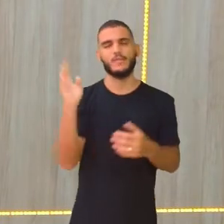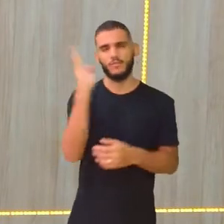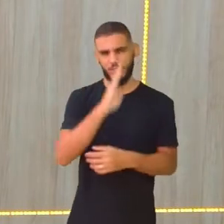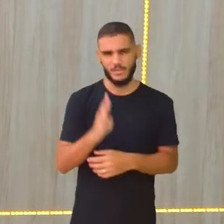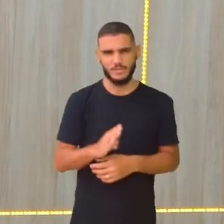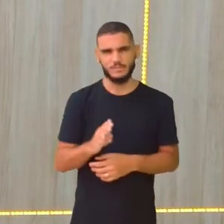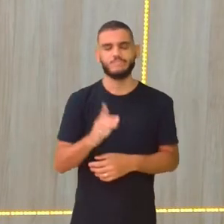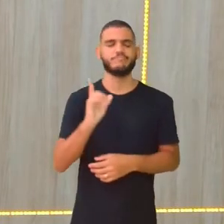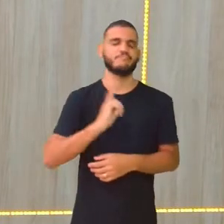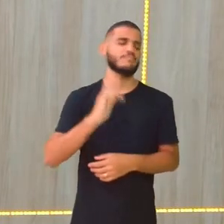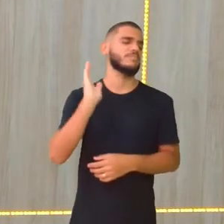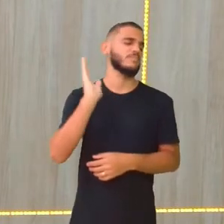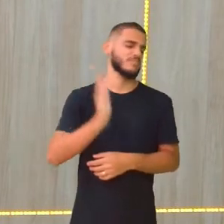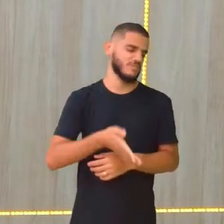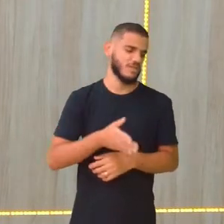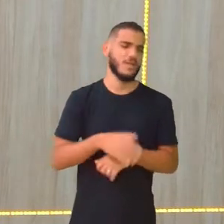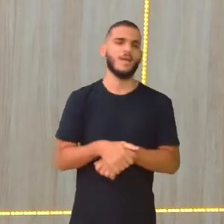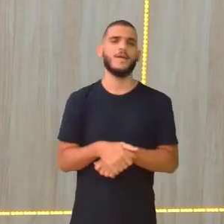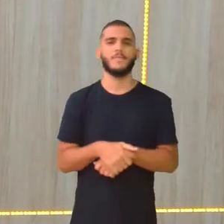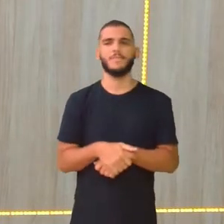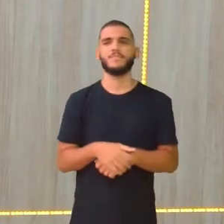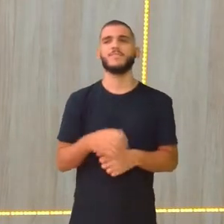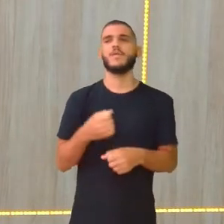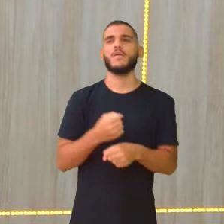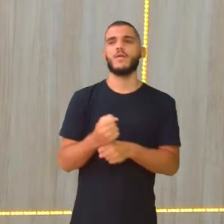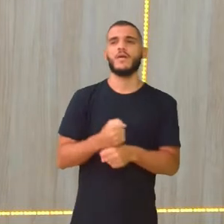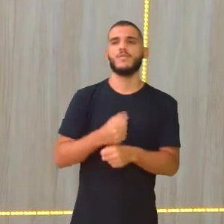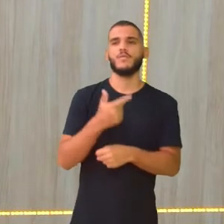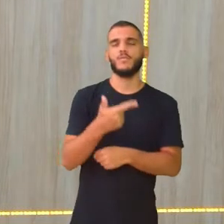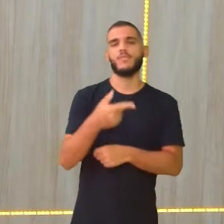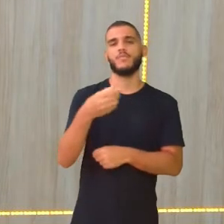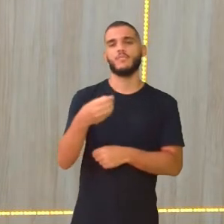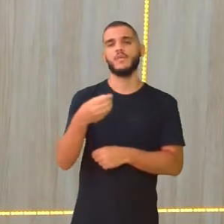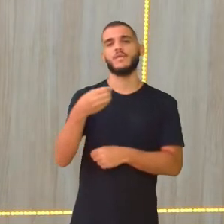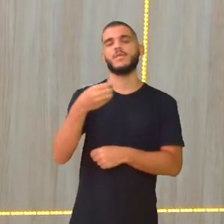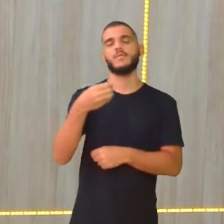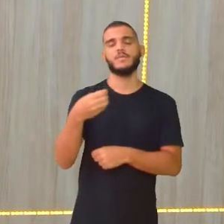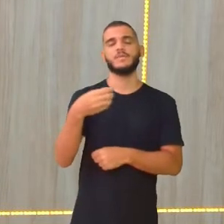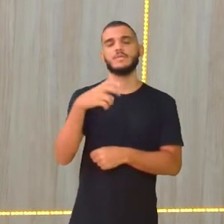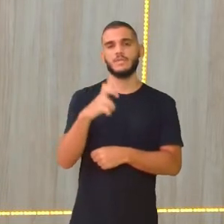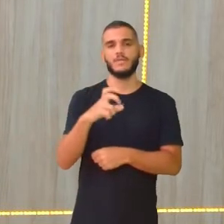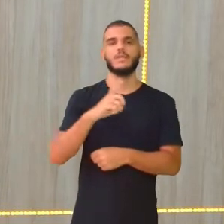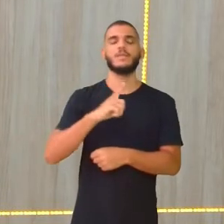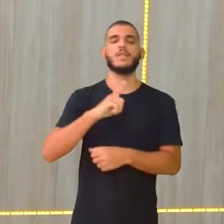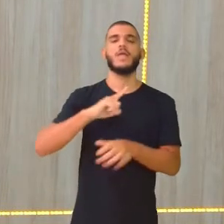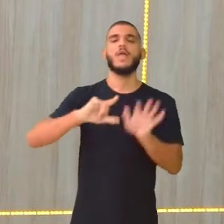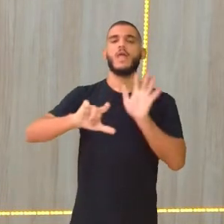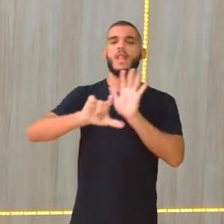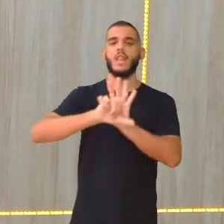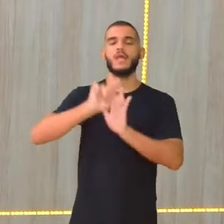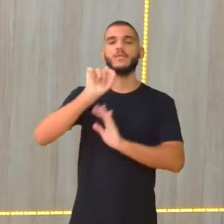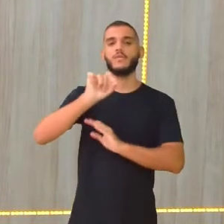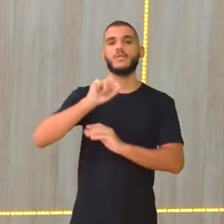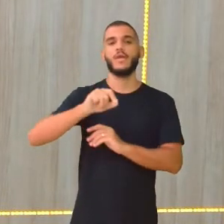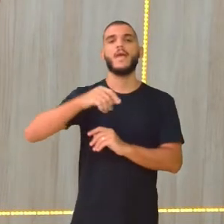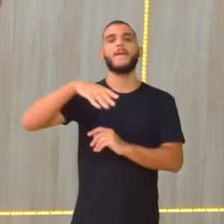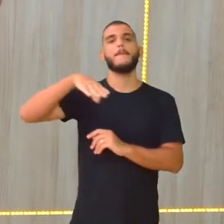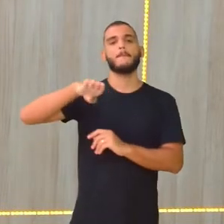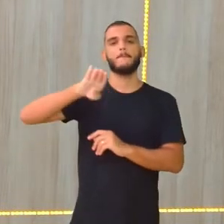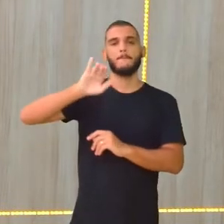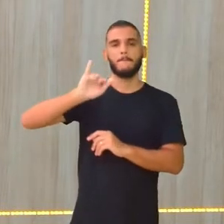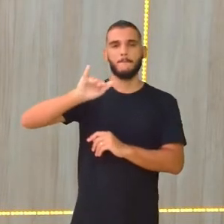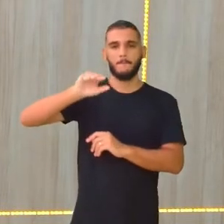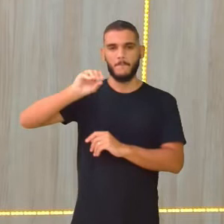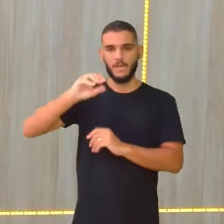Sim, né? Desde a questão aí de 2005, existe já uma lei de biossegurança. E essa lei de biossegurança